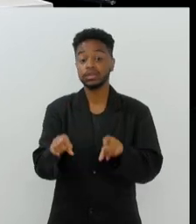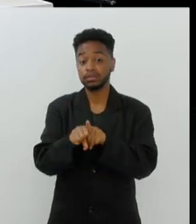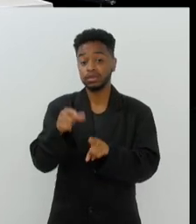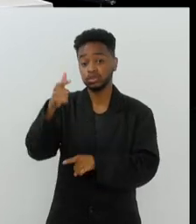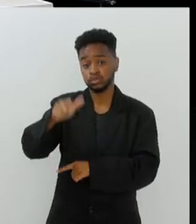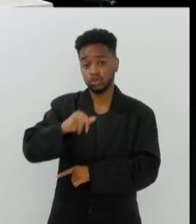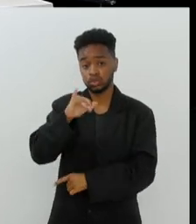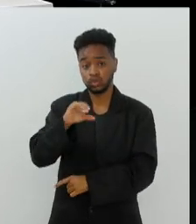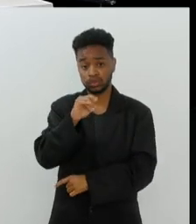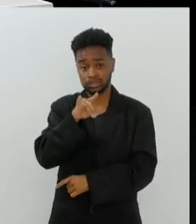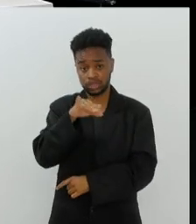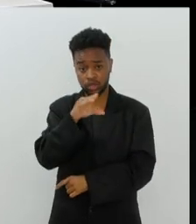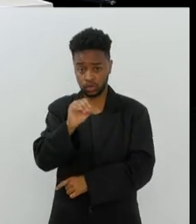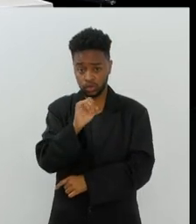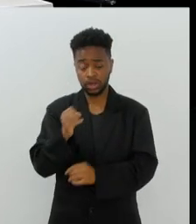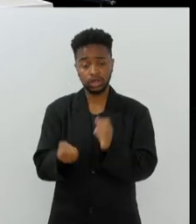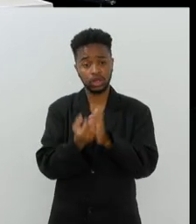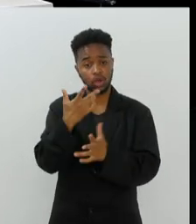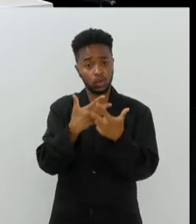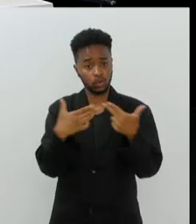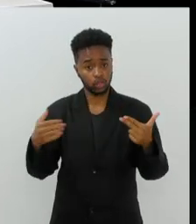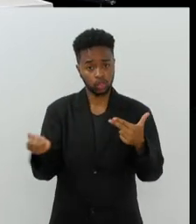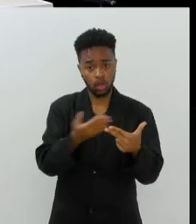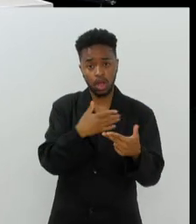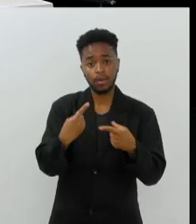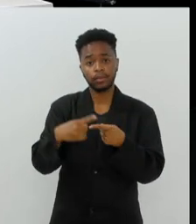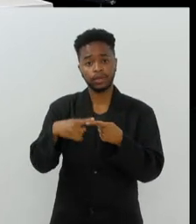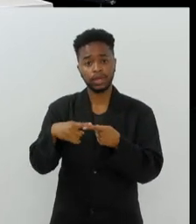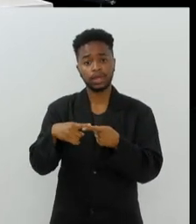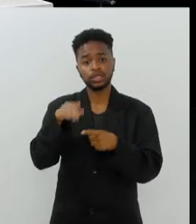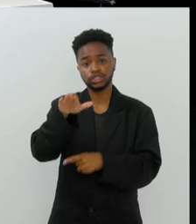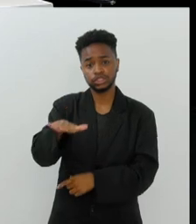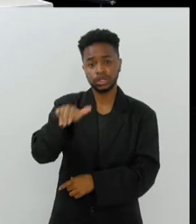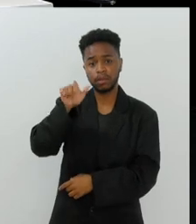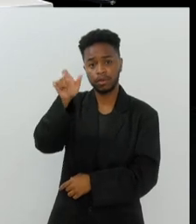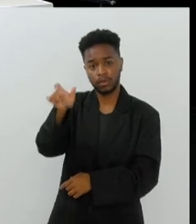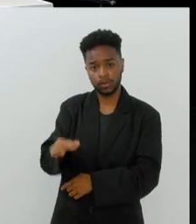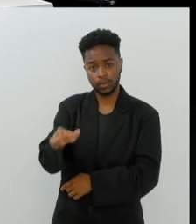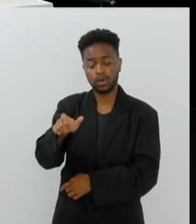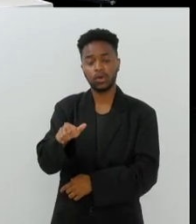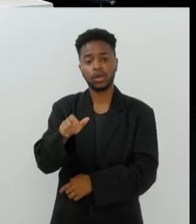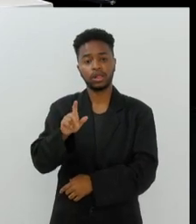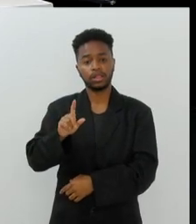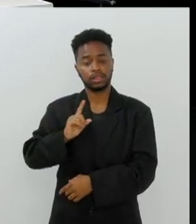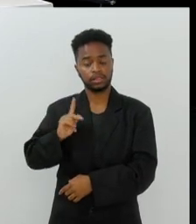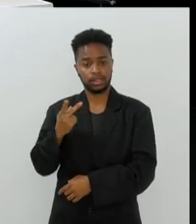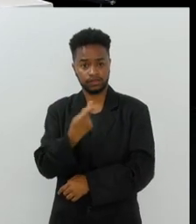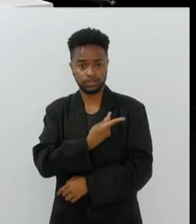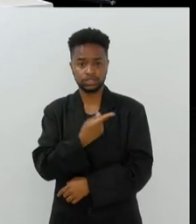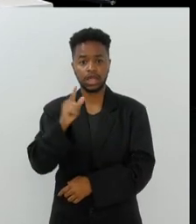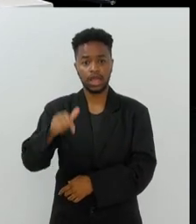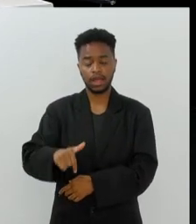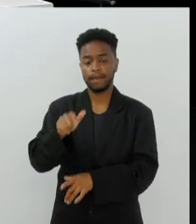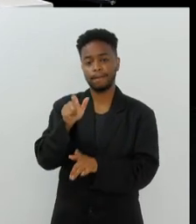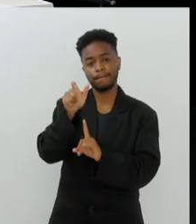o Joãozinho 30 inovando, né? Inovando, sempre, trazendo uma inovação. Na época, falando travesti como personagem. E até